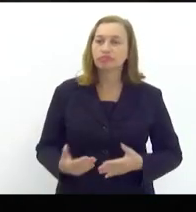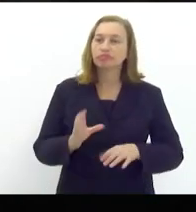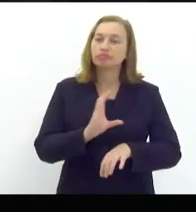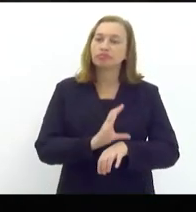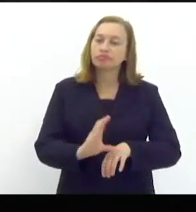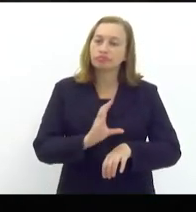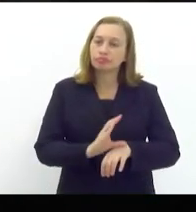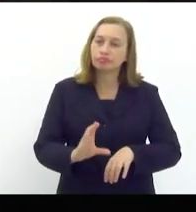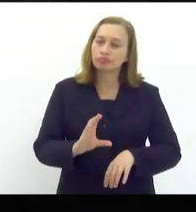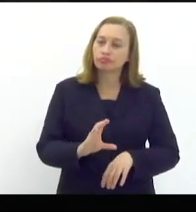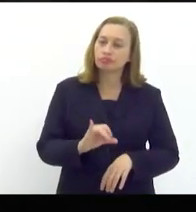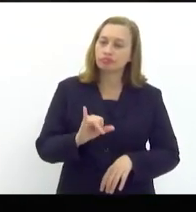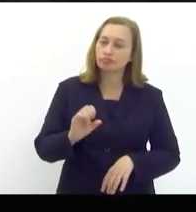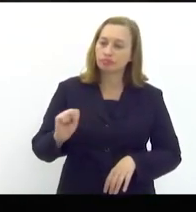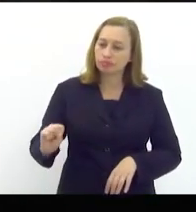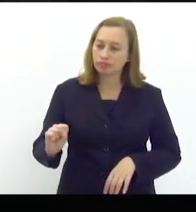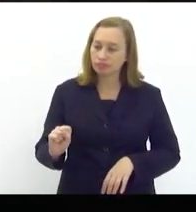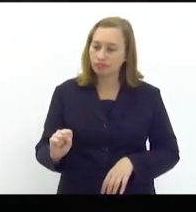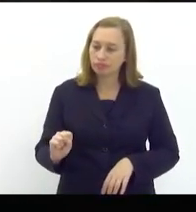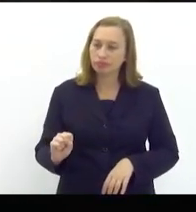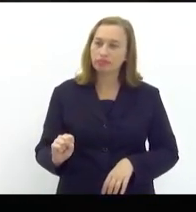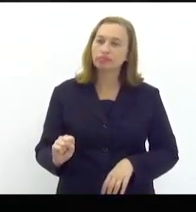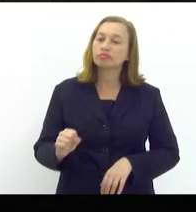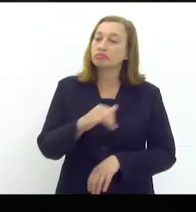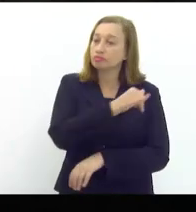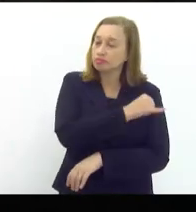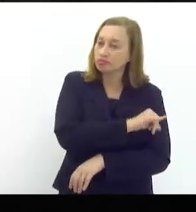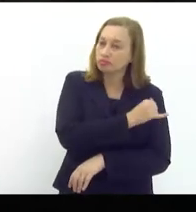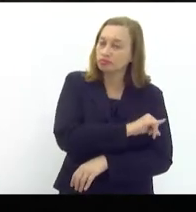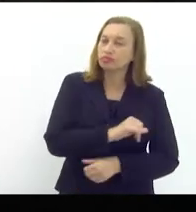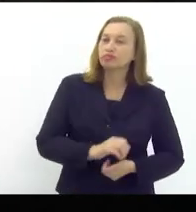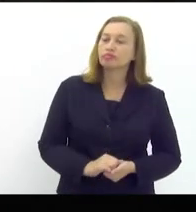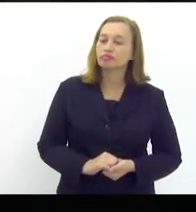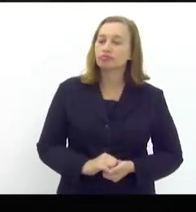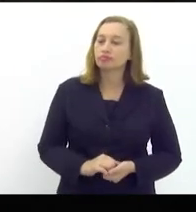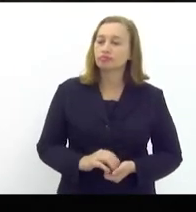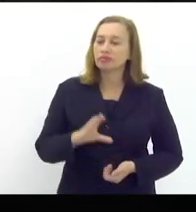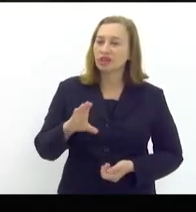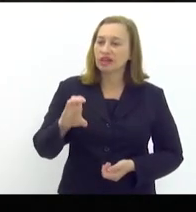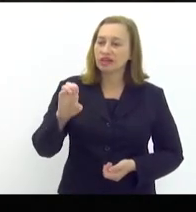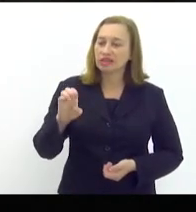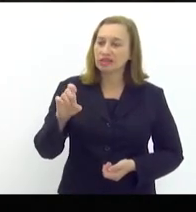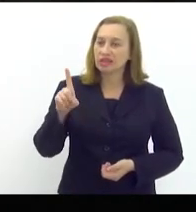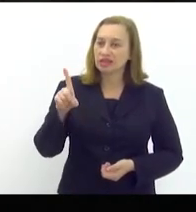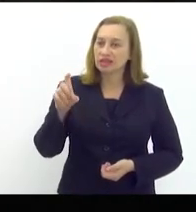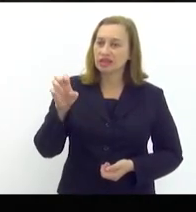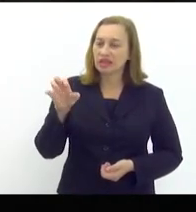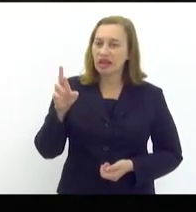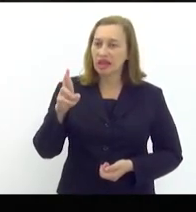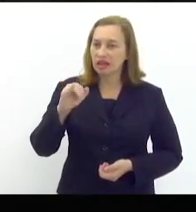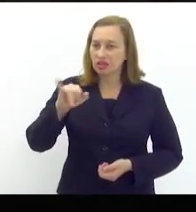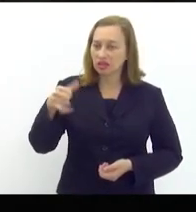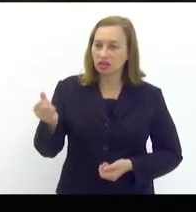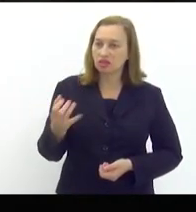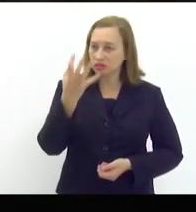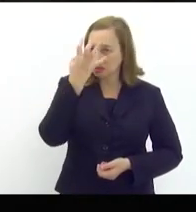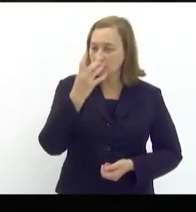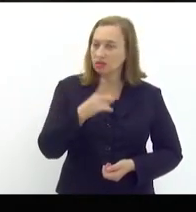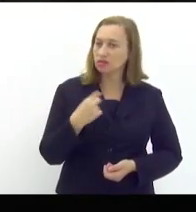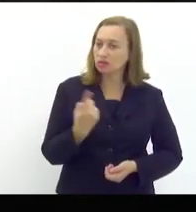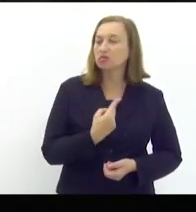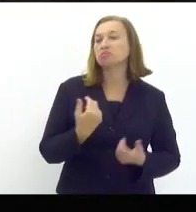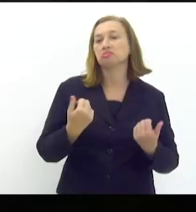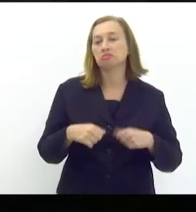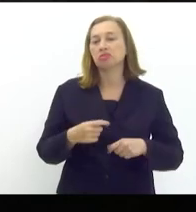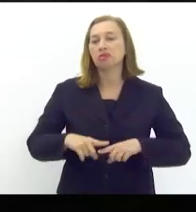da ziés do Rio de Janeiro ofertados no âmbito do consórcio ceder na esperança de que sejamos tratados com a seriedade que merecemos